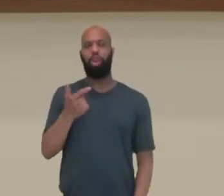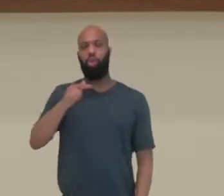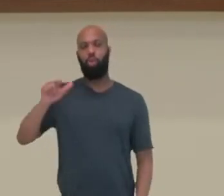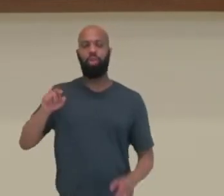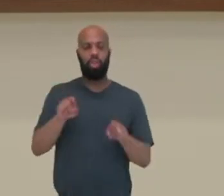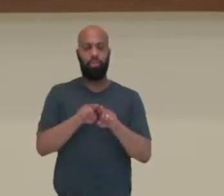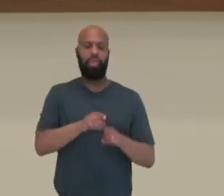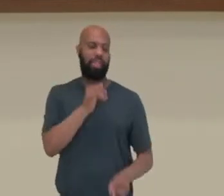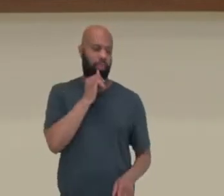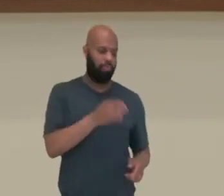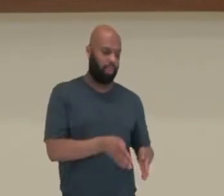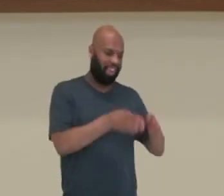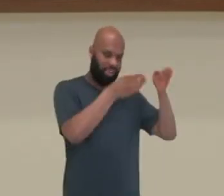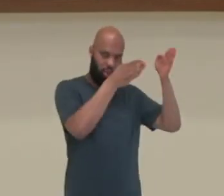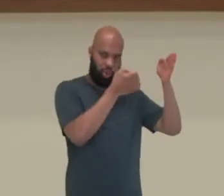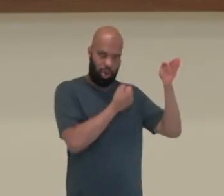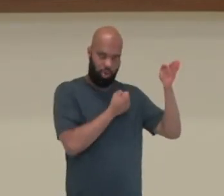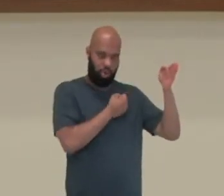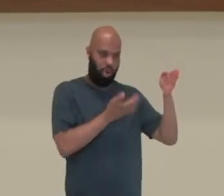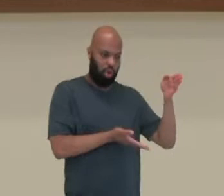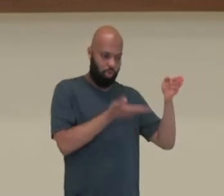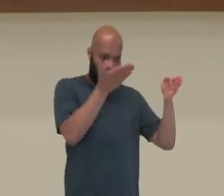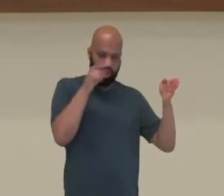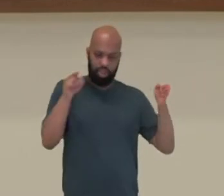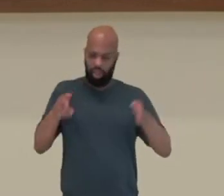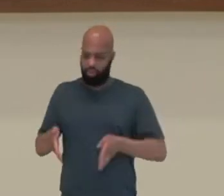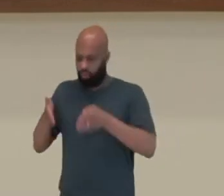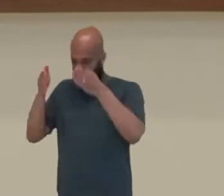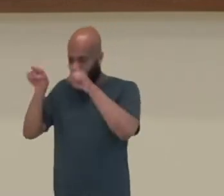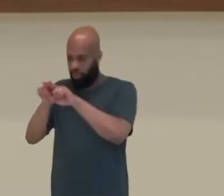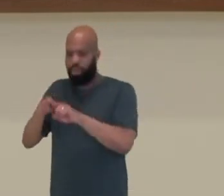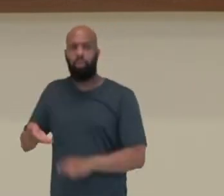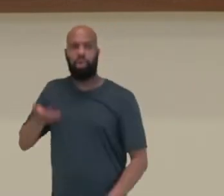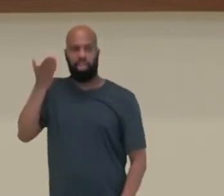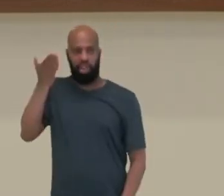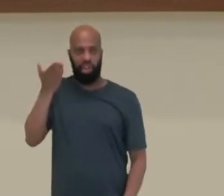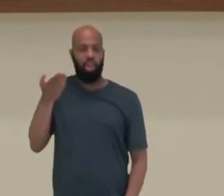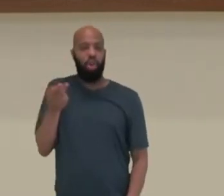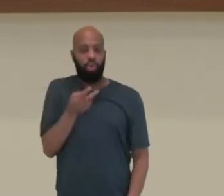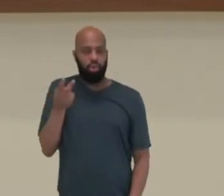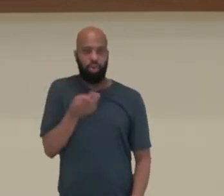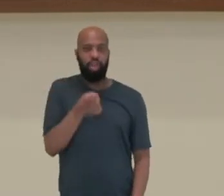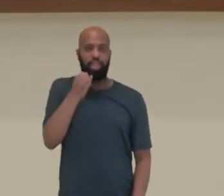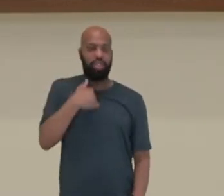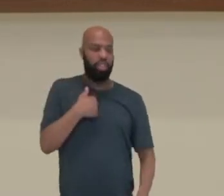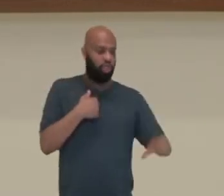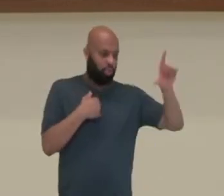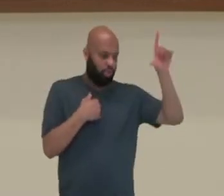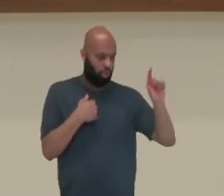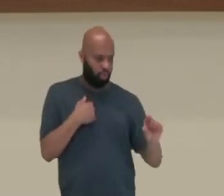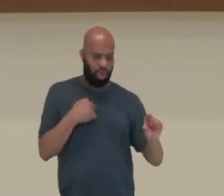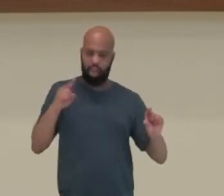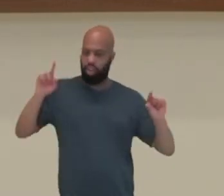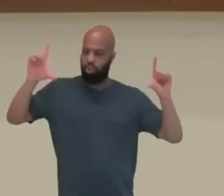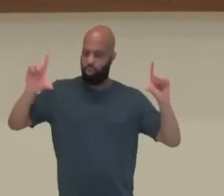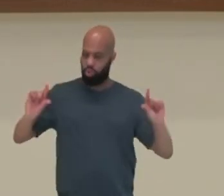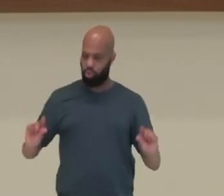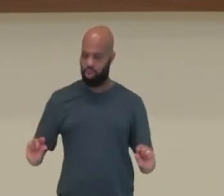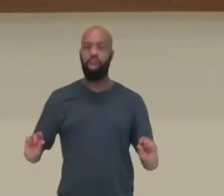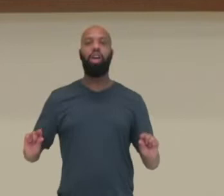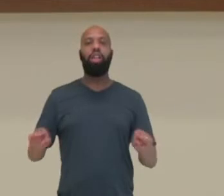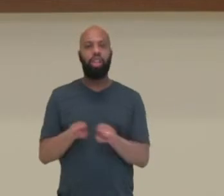também aumentava. Quando eu diminuía uma determinada grandeza, a outra grandeza também diminuía.